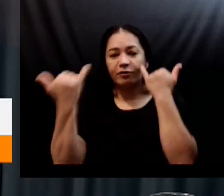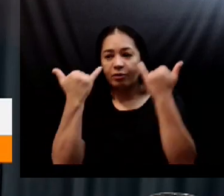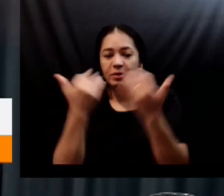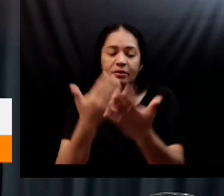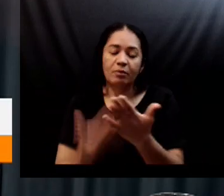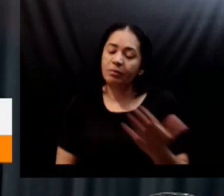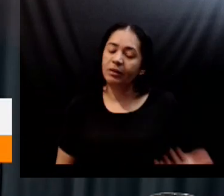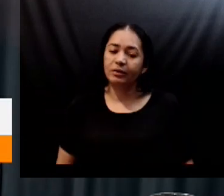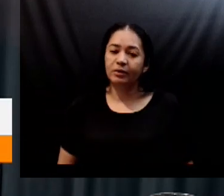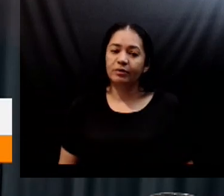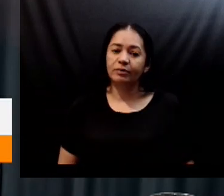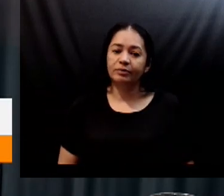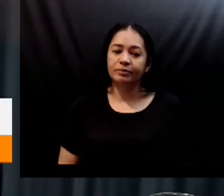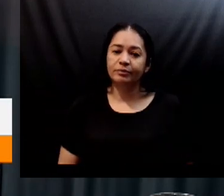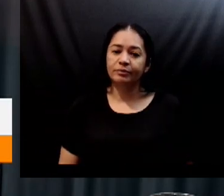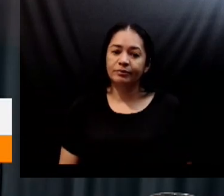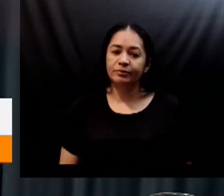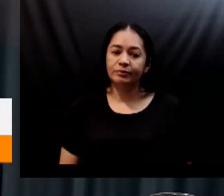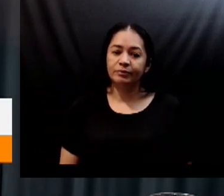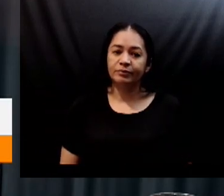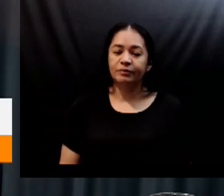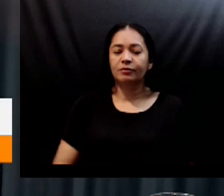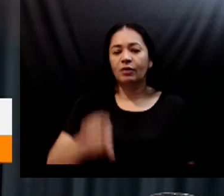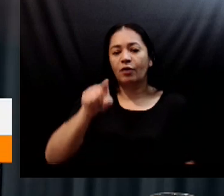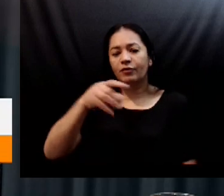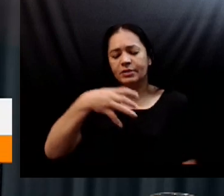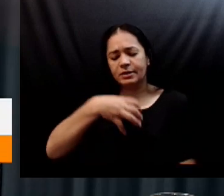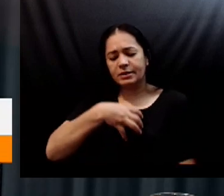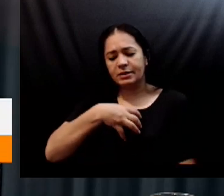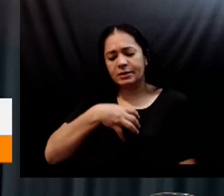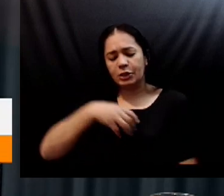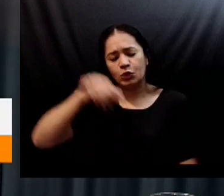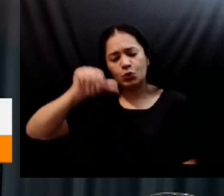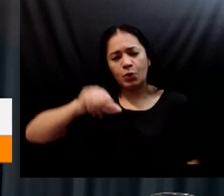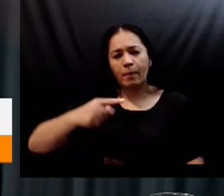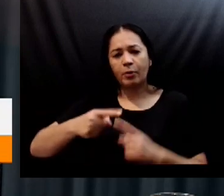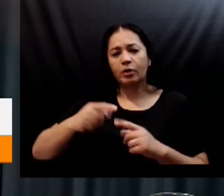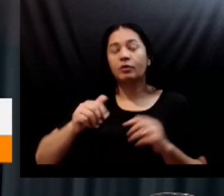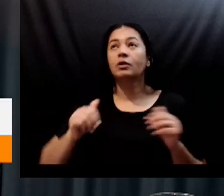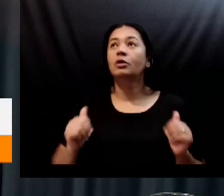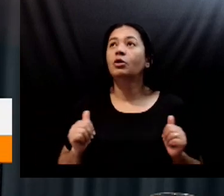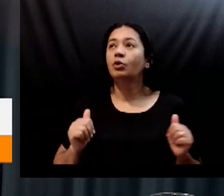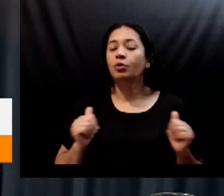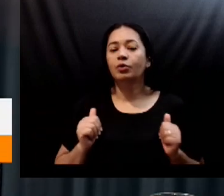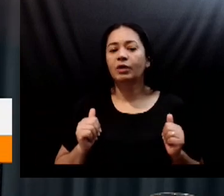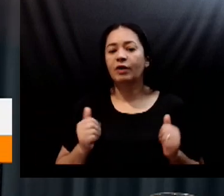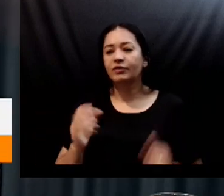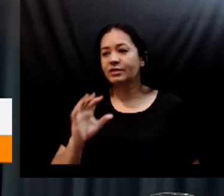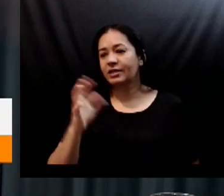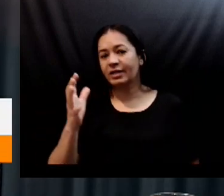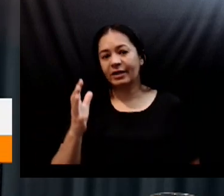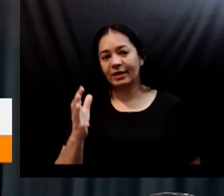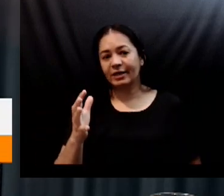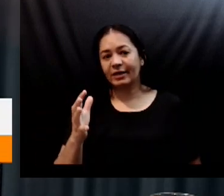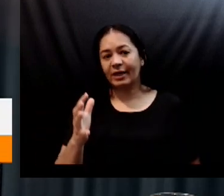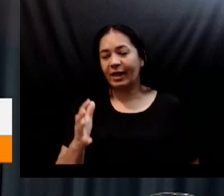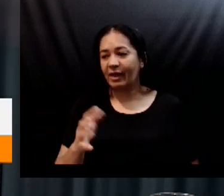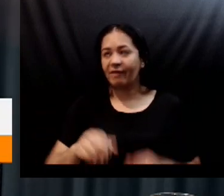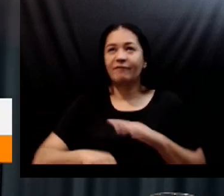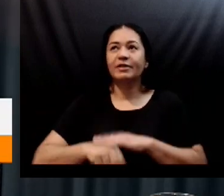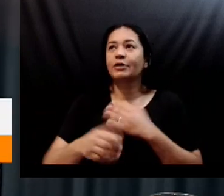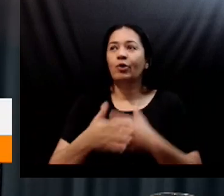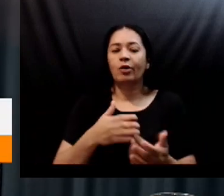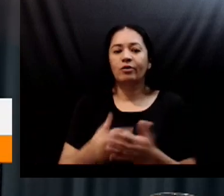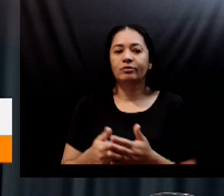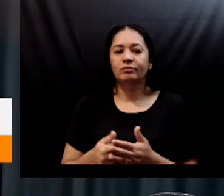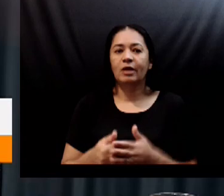Então, você se sente mal por estar parado e aí você resolve fazer alguma atividade, às vezes nem precisa vir um convite. "Ah, eu É. vou fazer um mercado. Nossa, mas eu